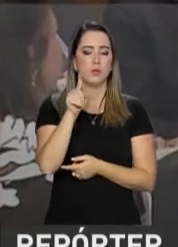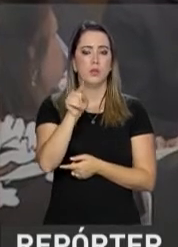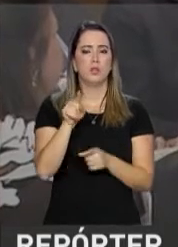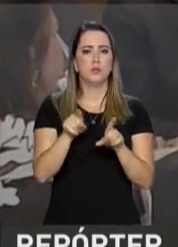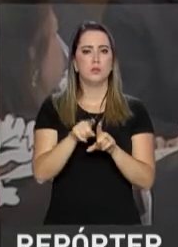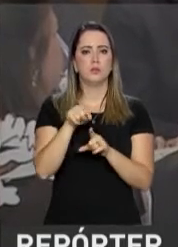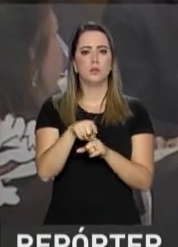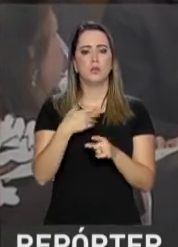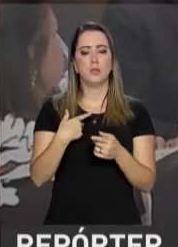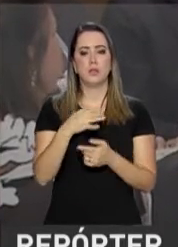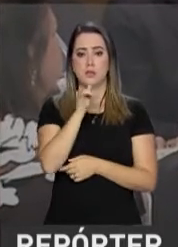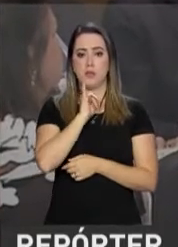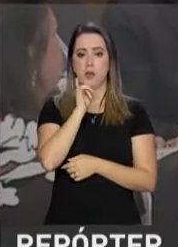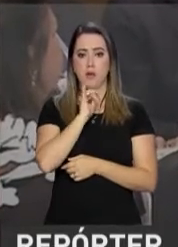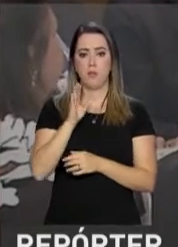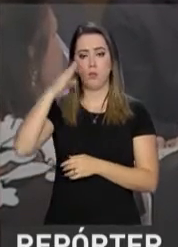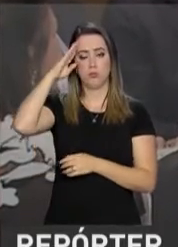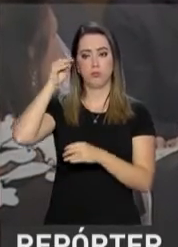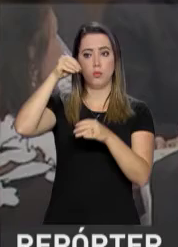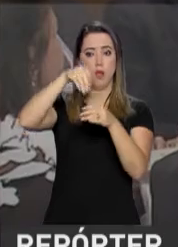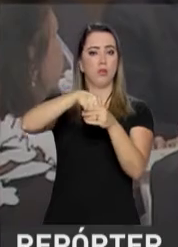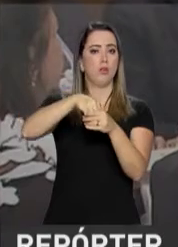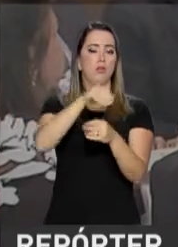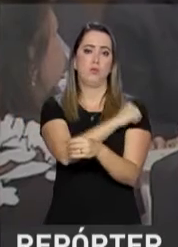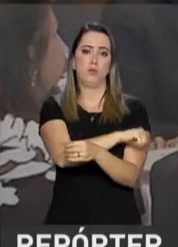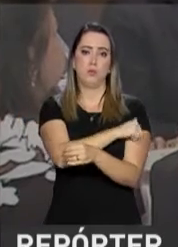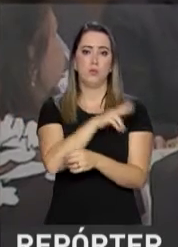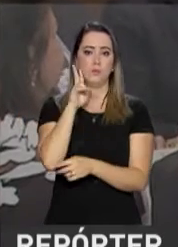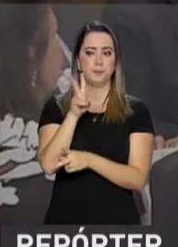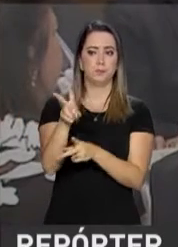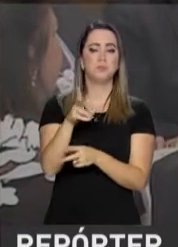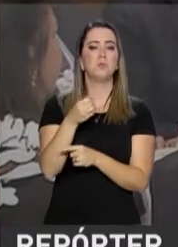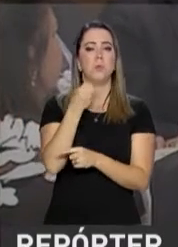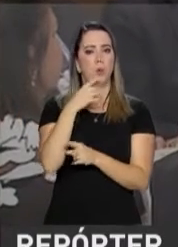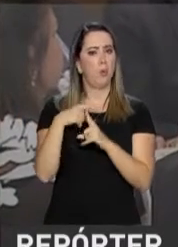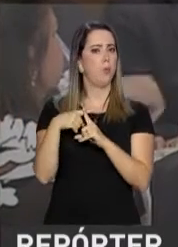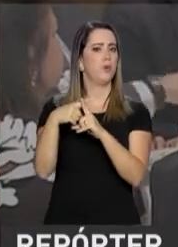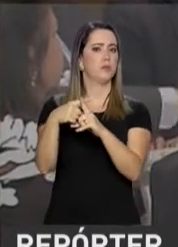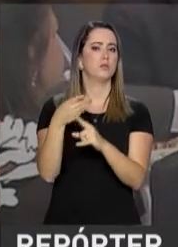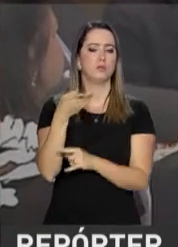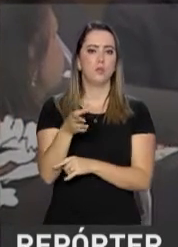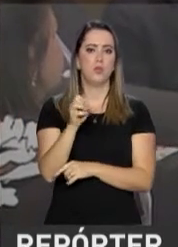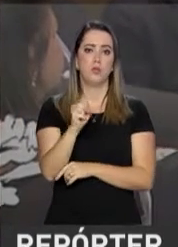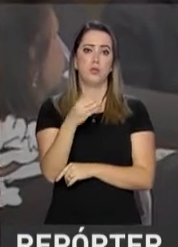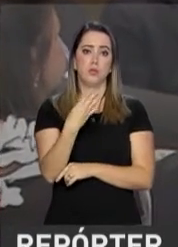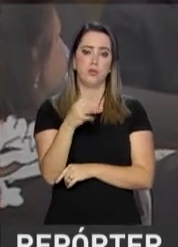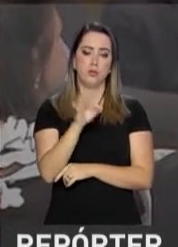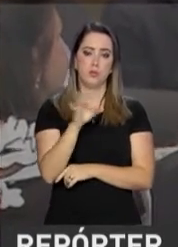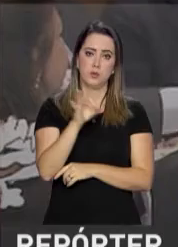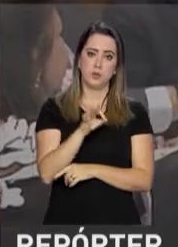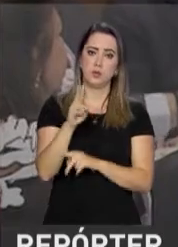intervenção por exemplo rio de janeiro e da segurança pública e tem avaliado positivamente no rio de janeiro 84% da população